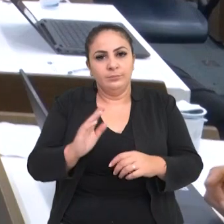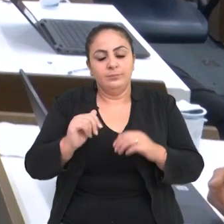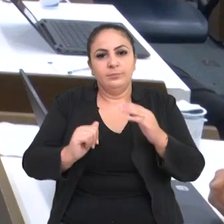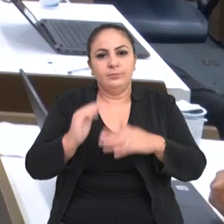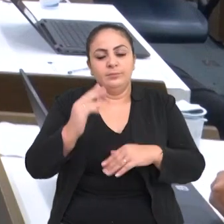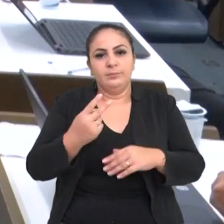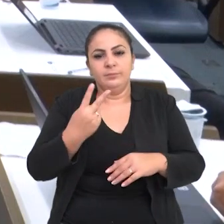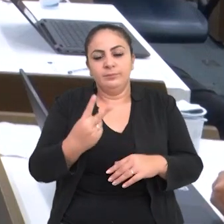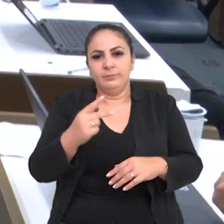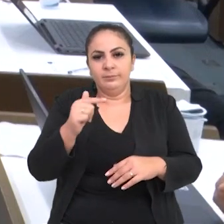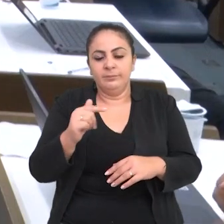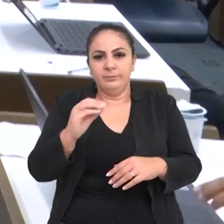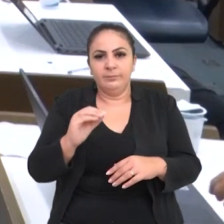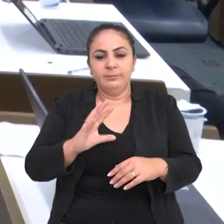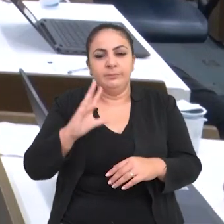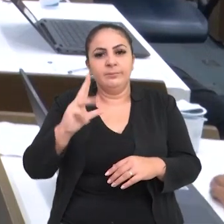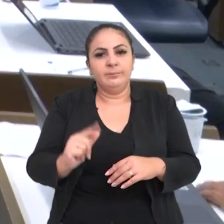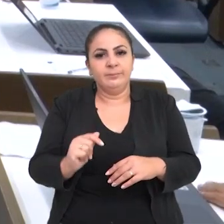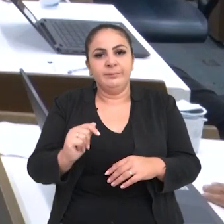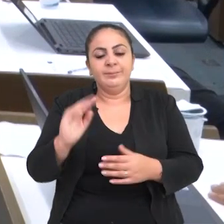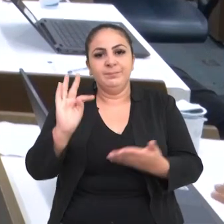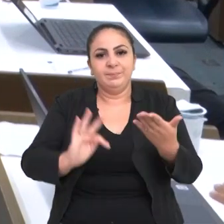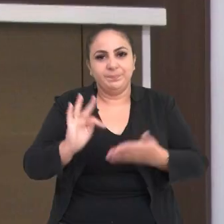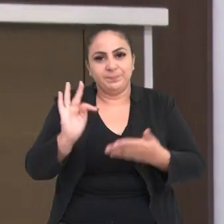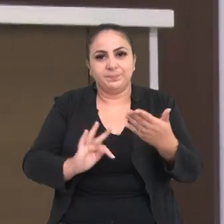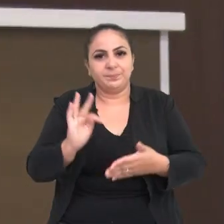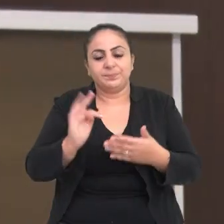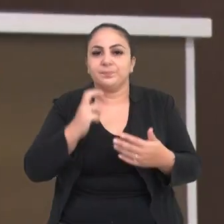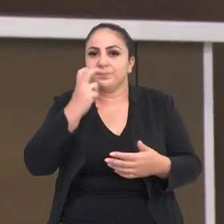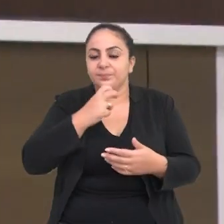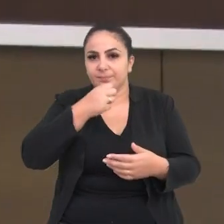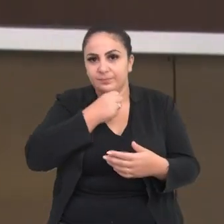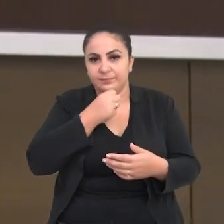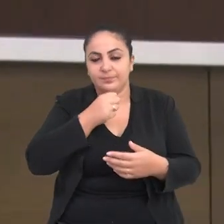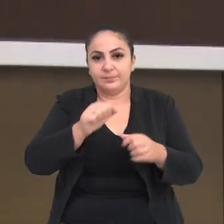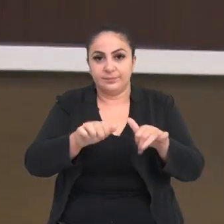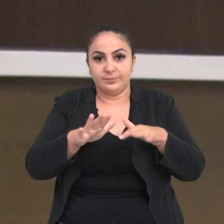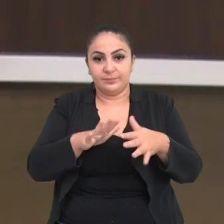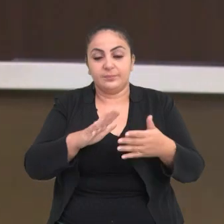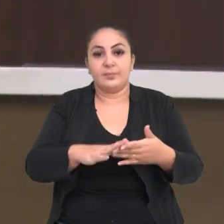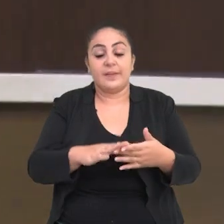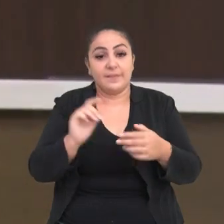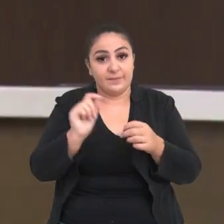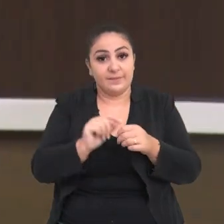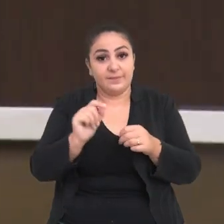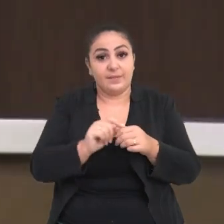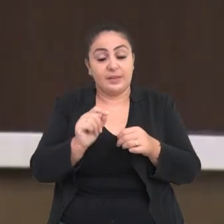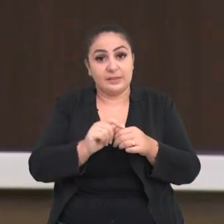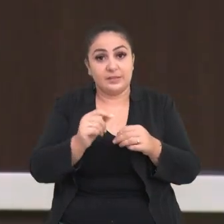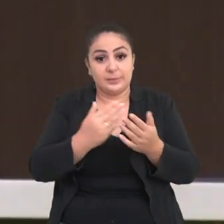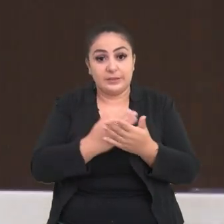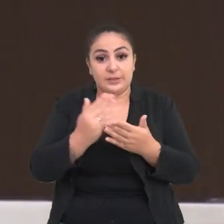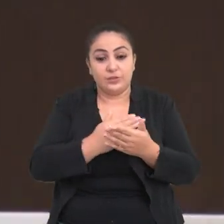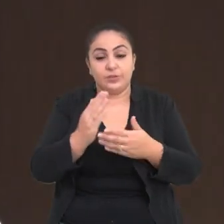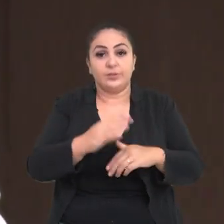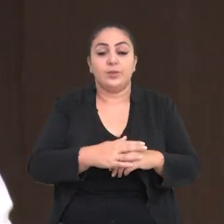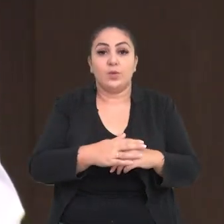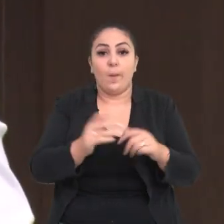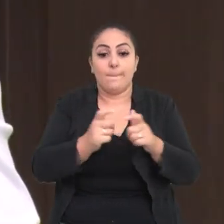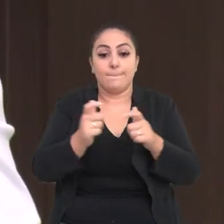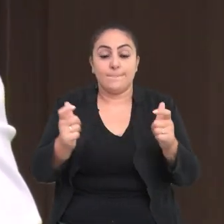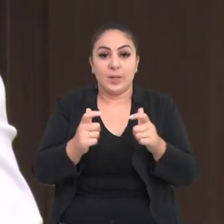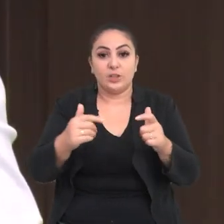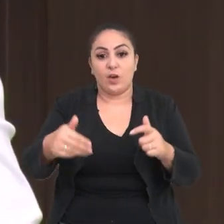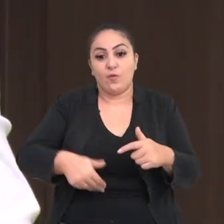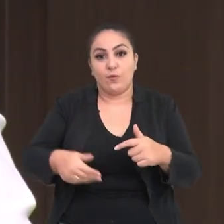ultrapassou 270 milhões de toneladas, a oradora do grande expediente fez um contraponto. O